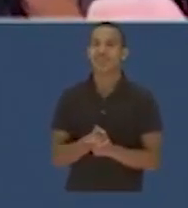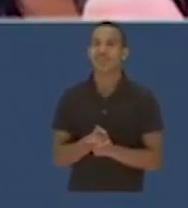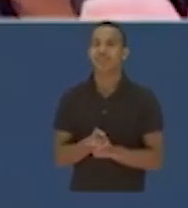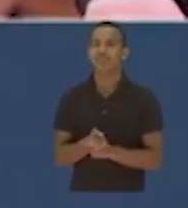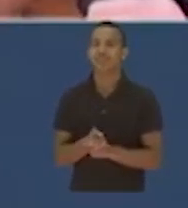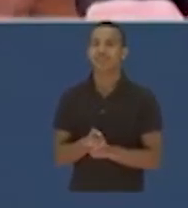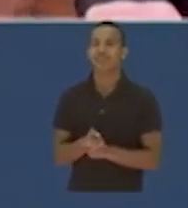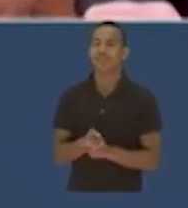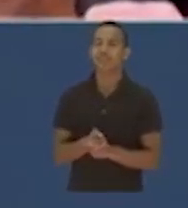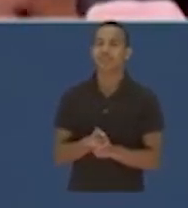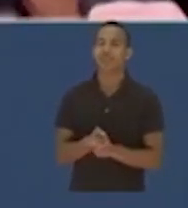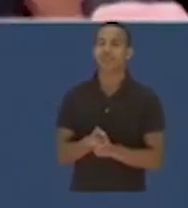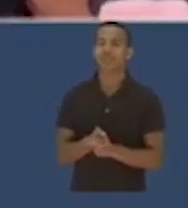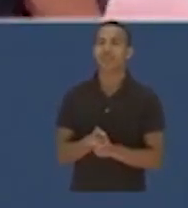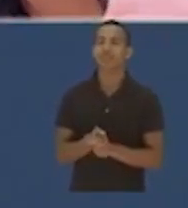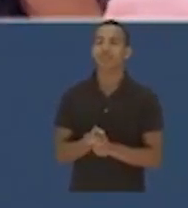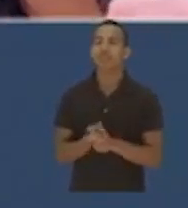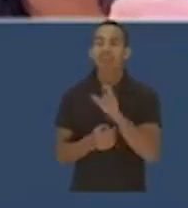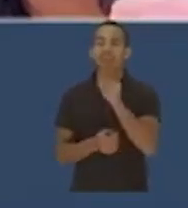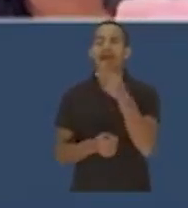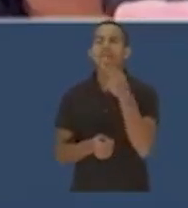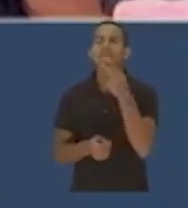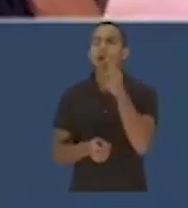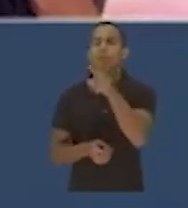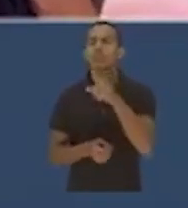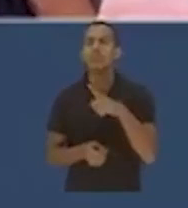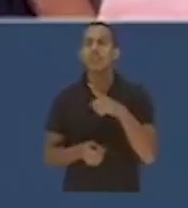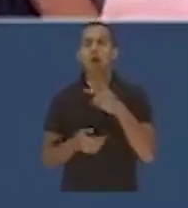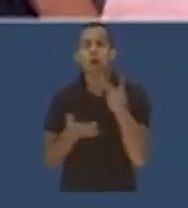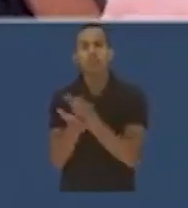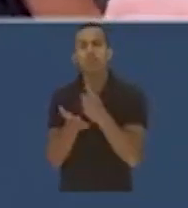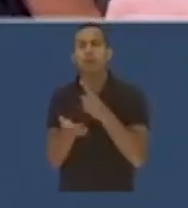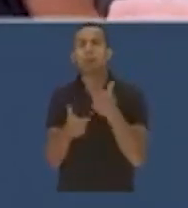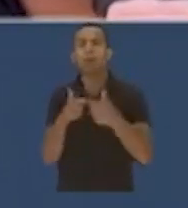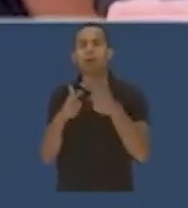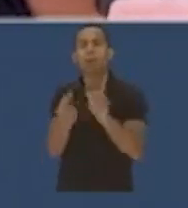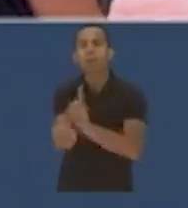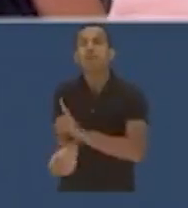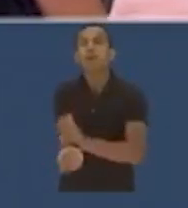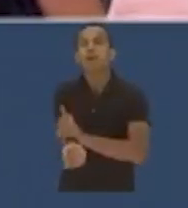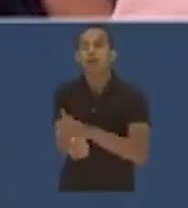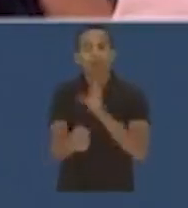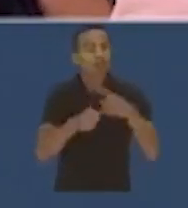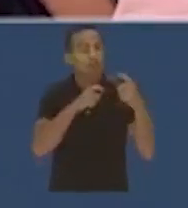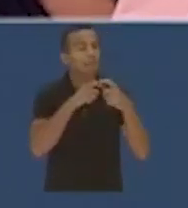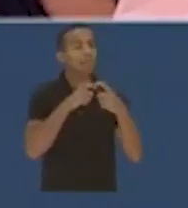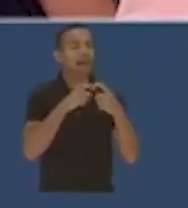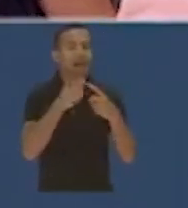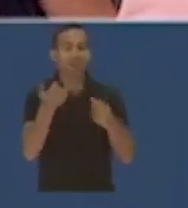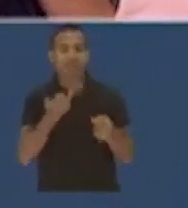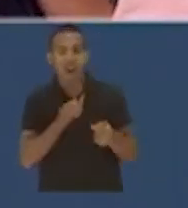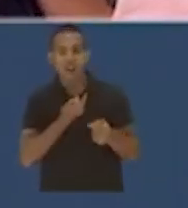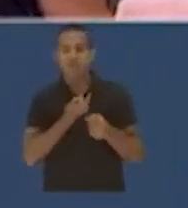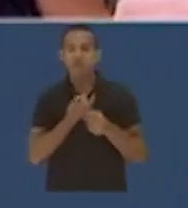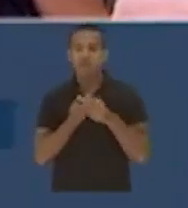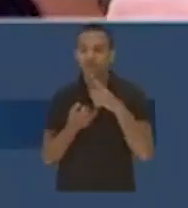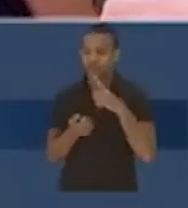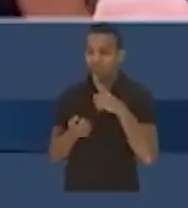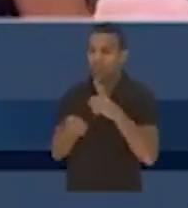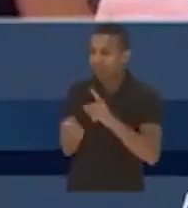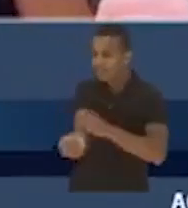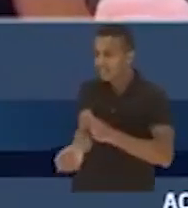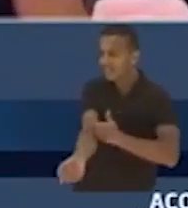Filhinha, quem disse que você tinha diabetes? Quem me disse foi os médicos. Você tem exame, então? Tenho um exame, mas para